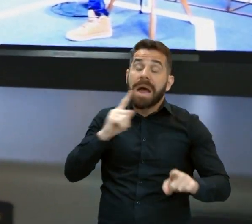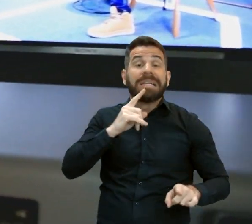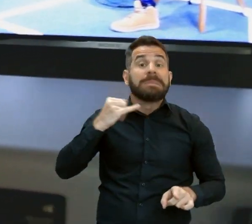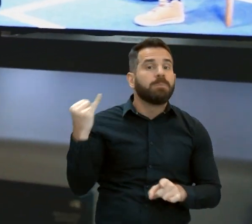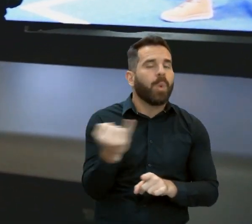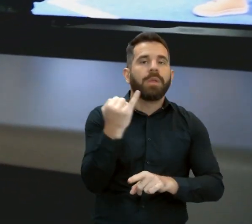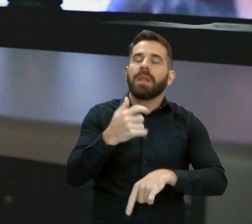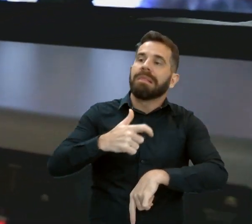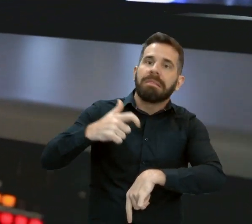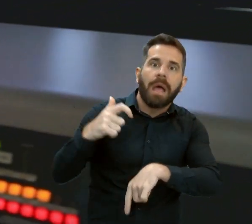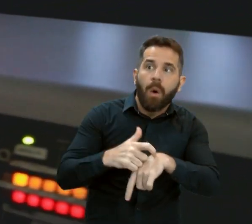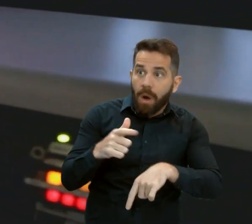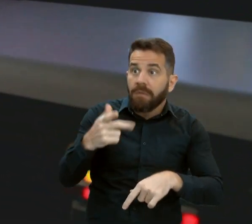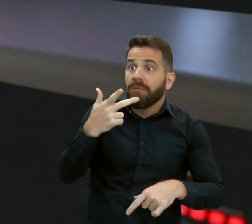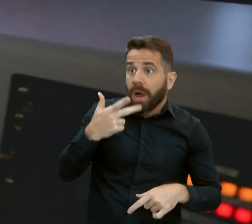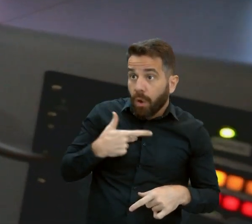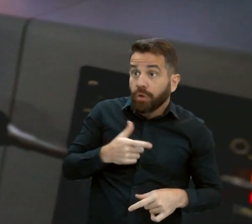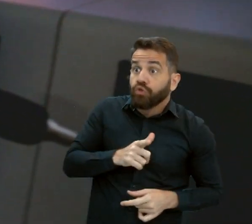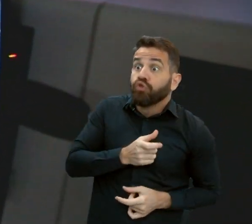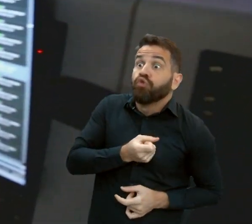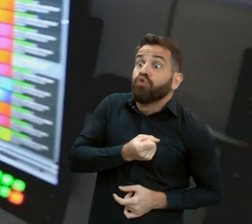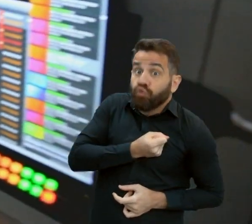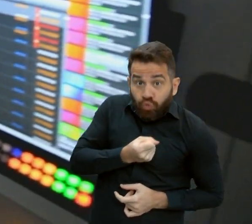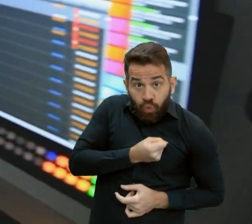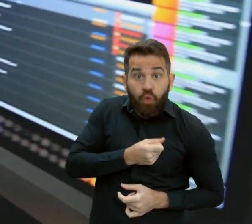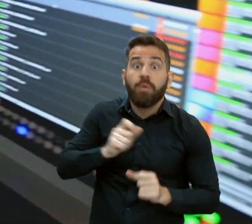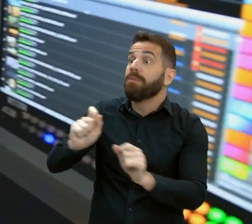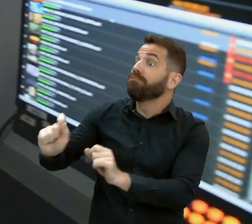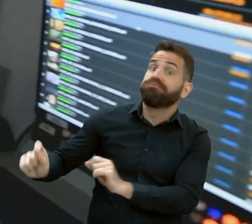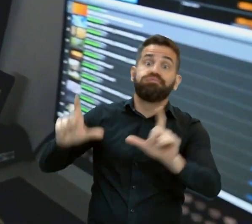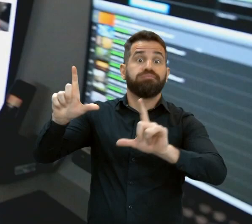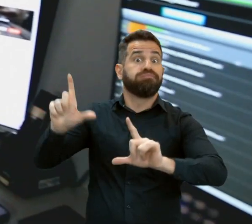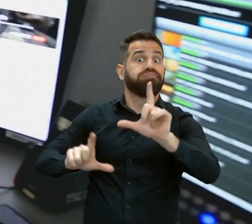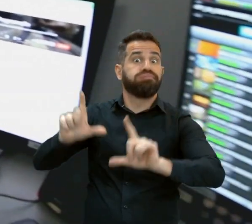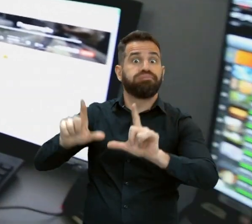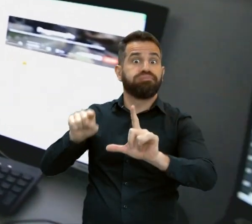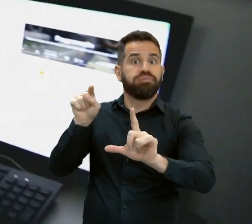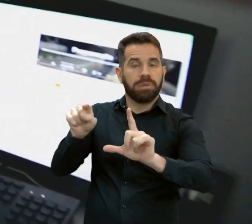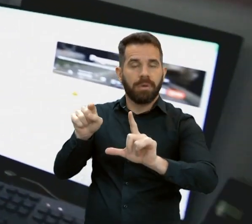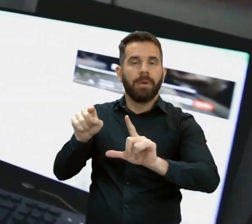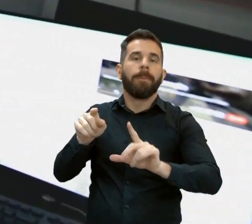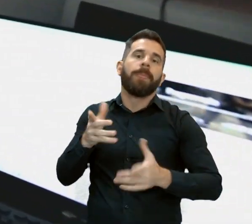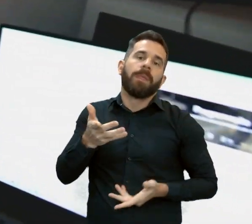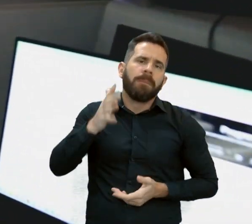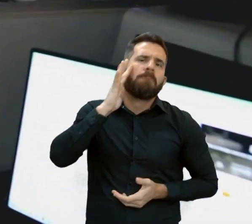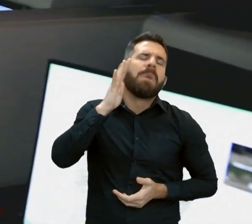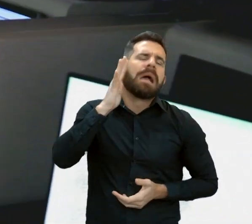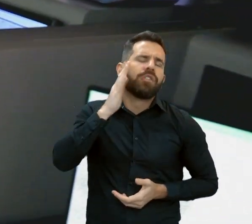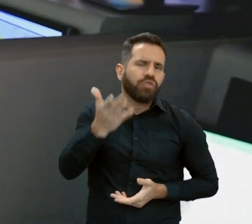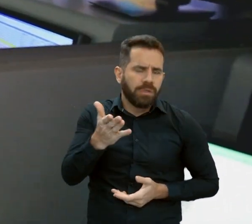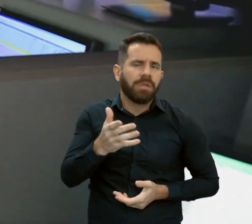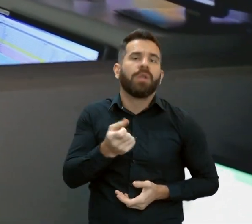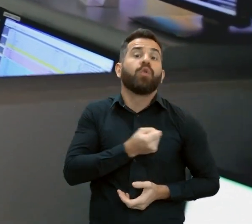ocupar. Veja, a televisão começou a funcionar analógica no canal 14.